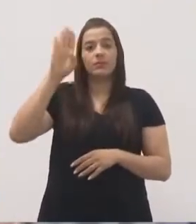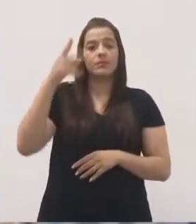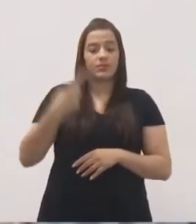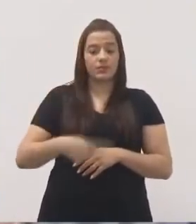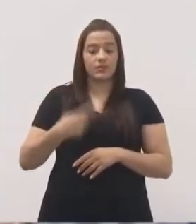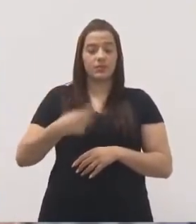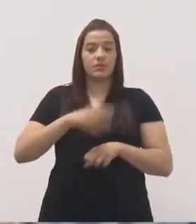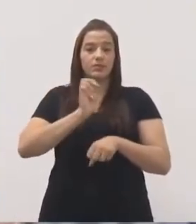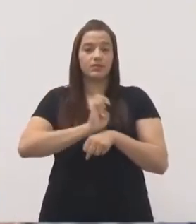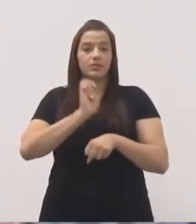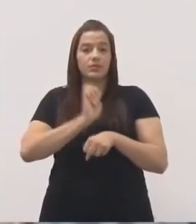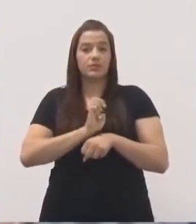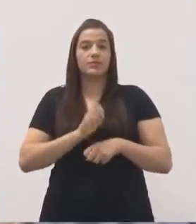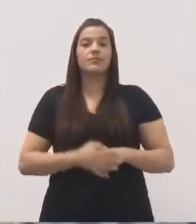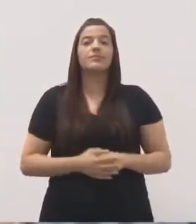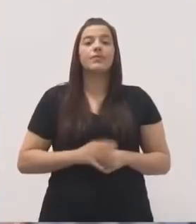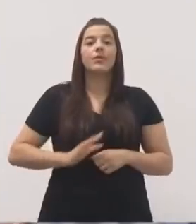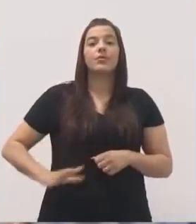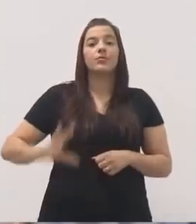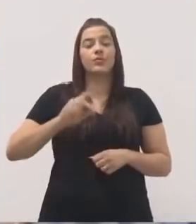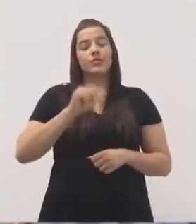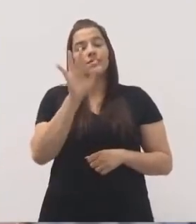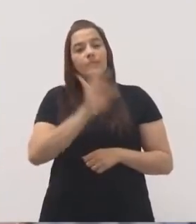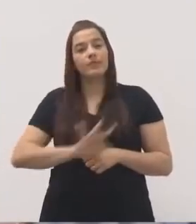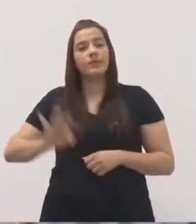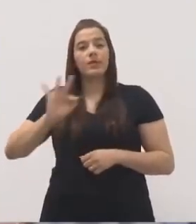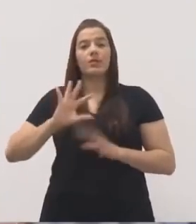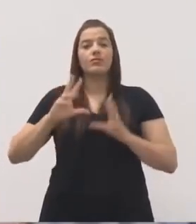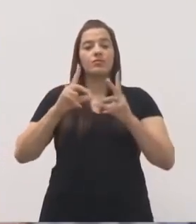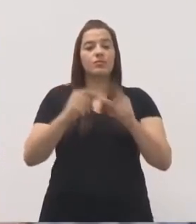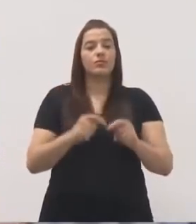prova é nível federal, todos os estados vão fazer.